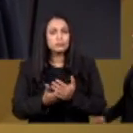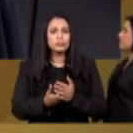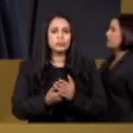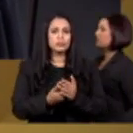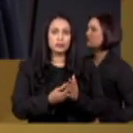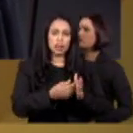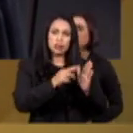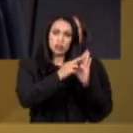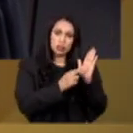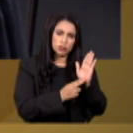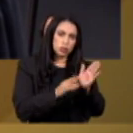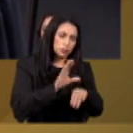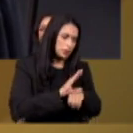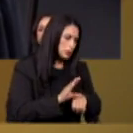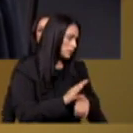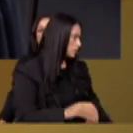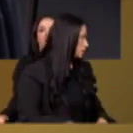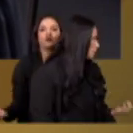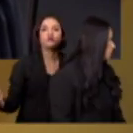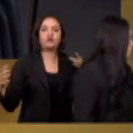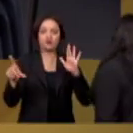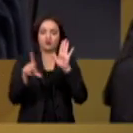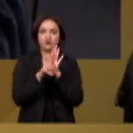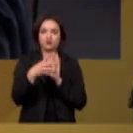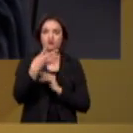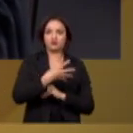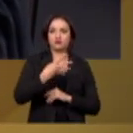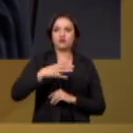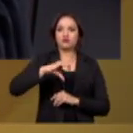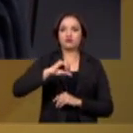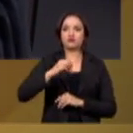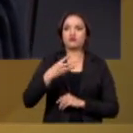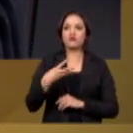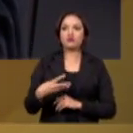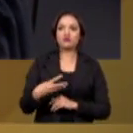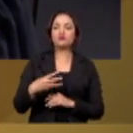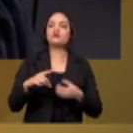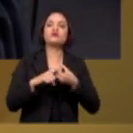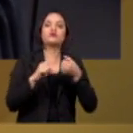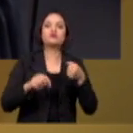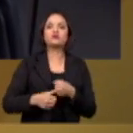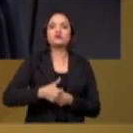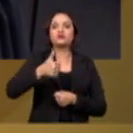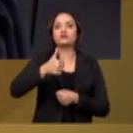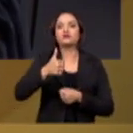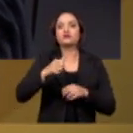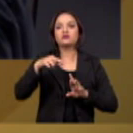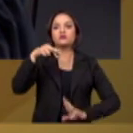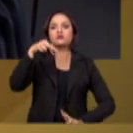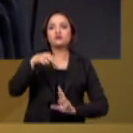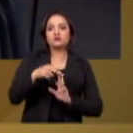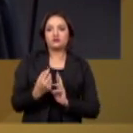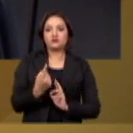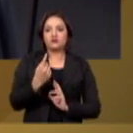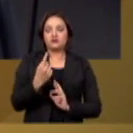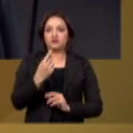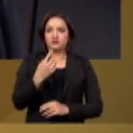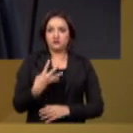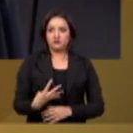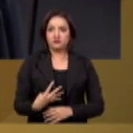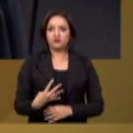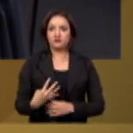meio 8443 92 em seus artigos 1º inciso primeiro e no 4º